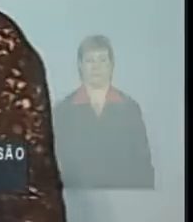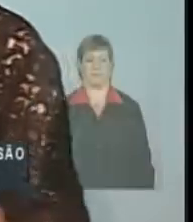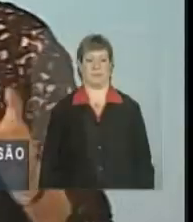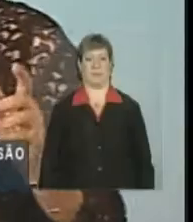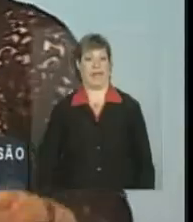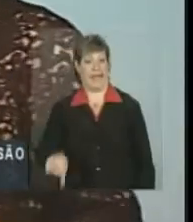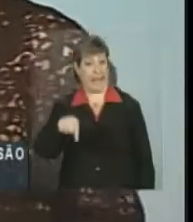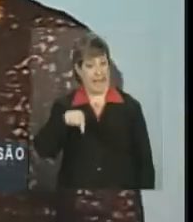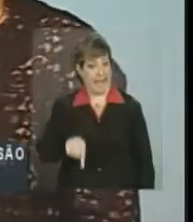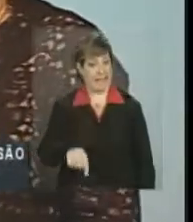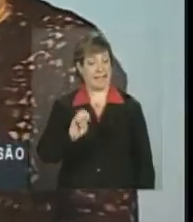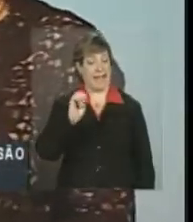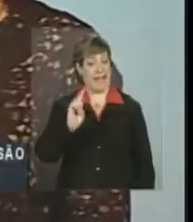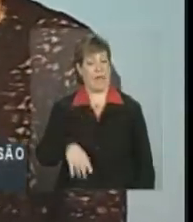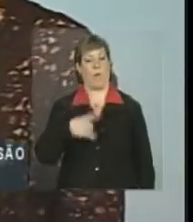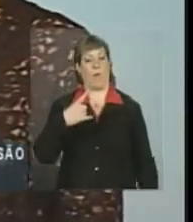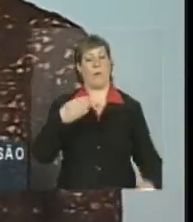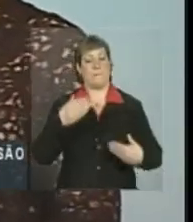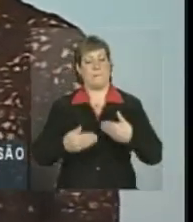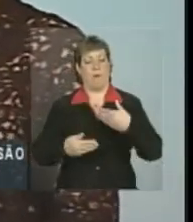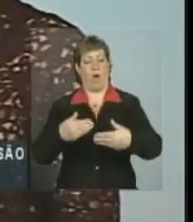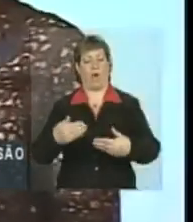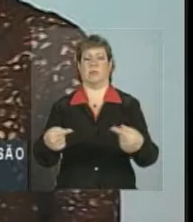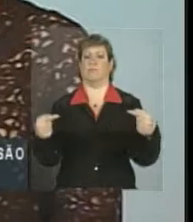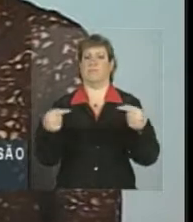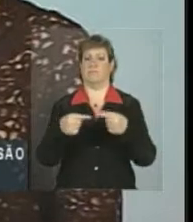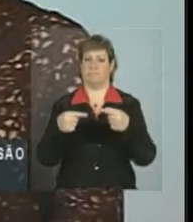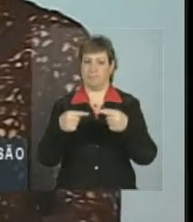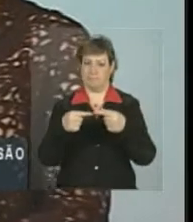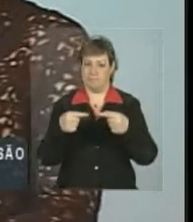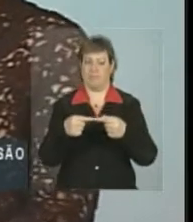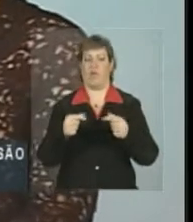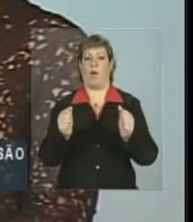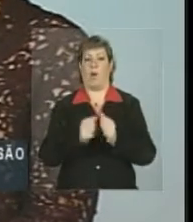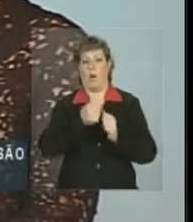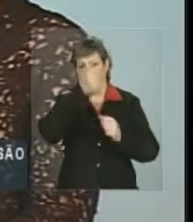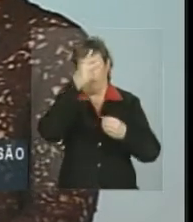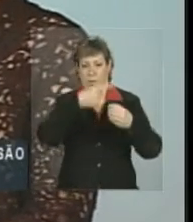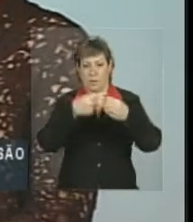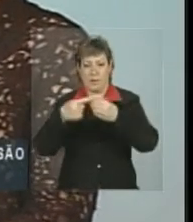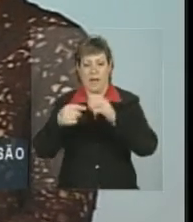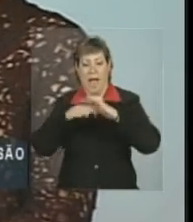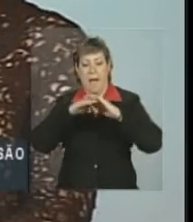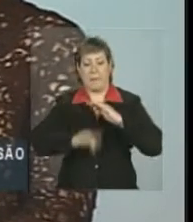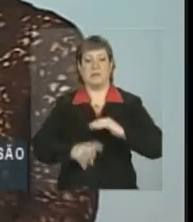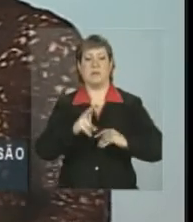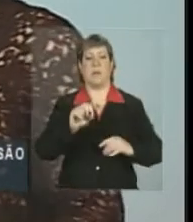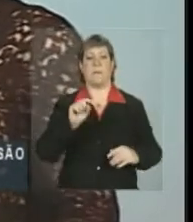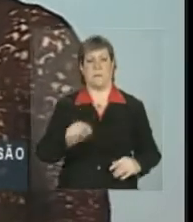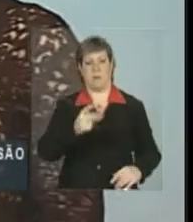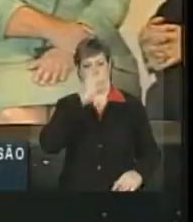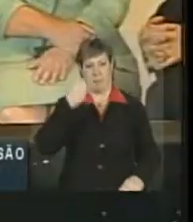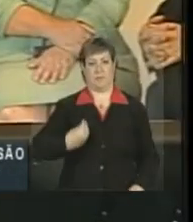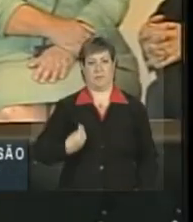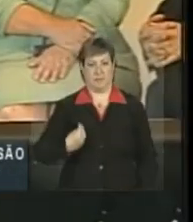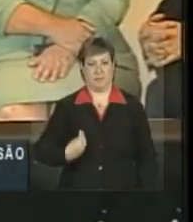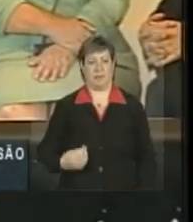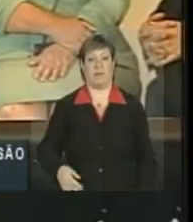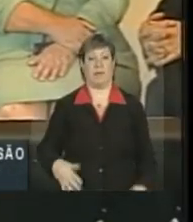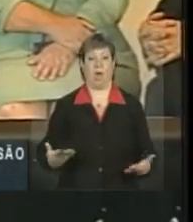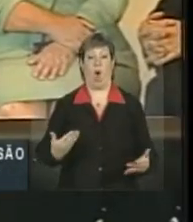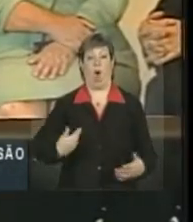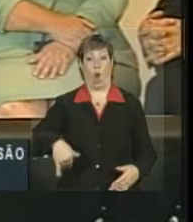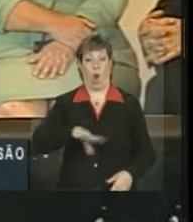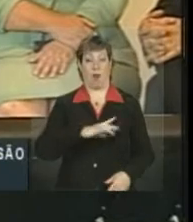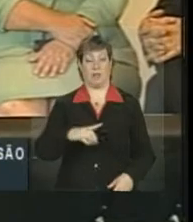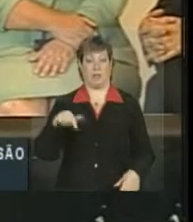Esse é um processo que tem muito a ver com os municípios abaixo de 50 mil. Nós aqui